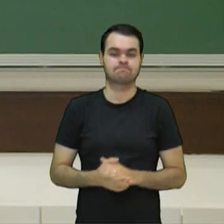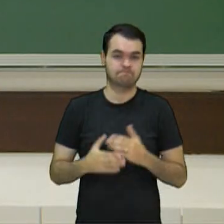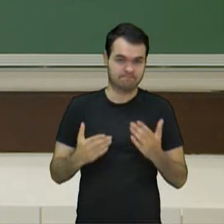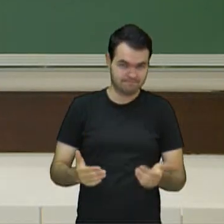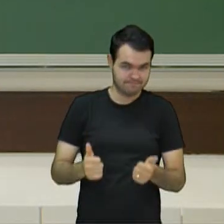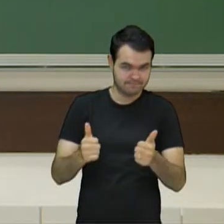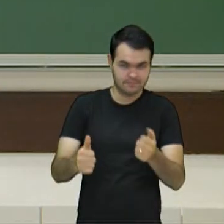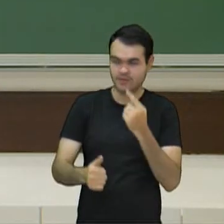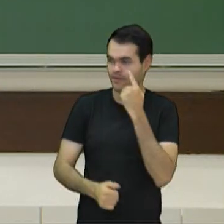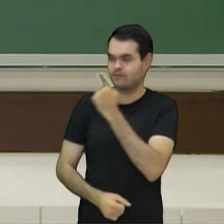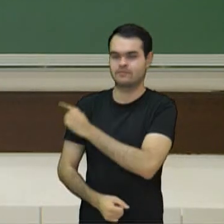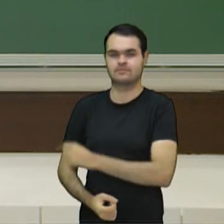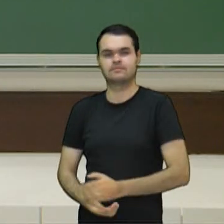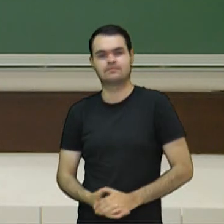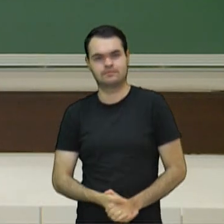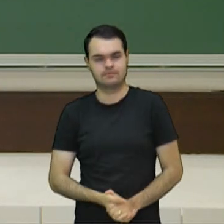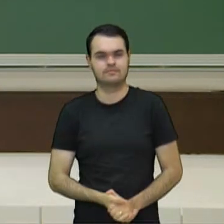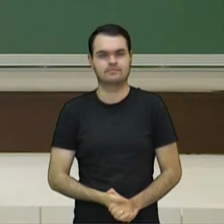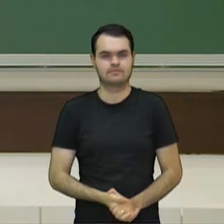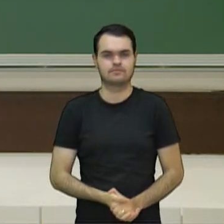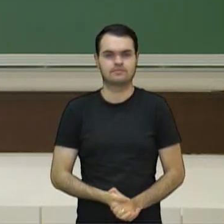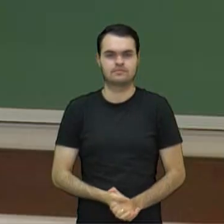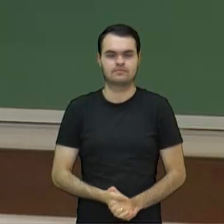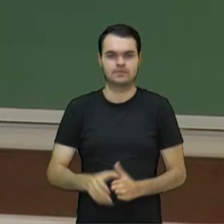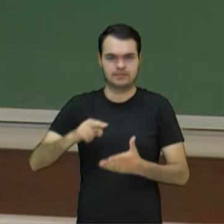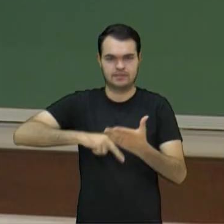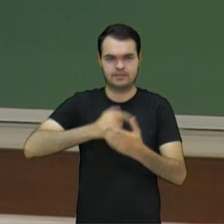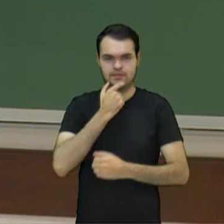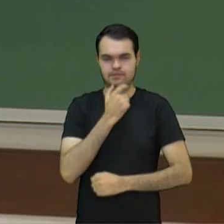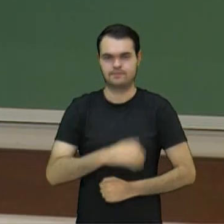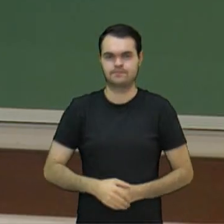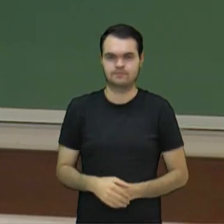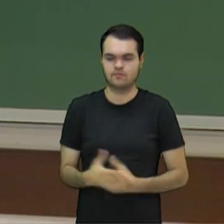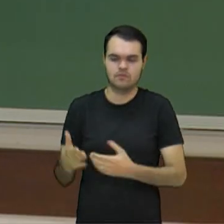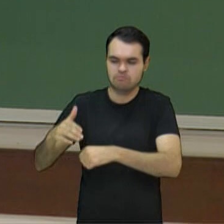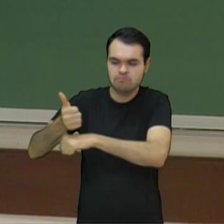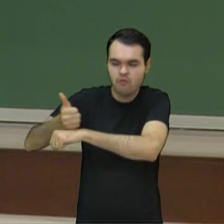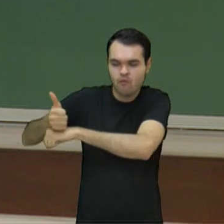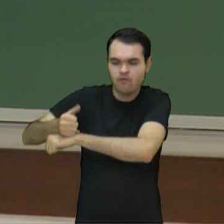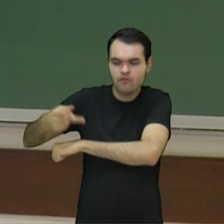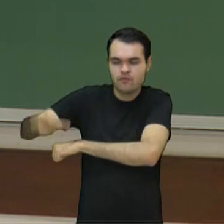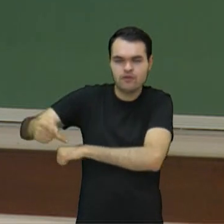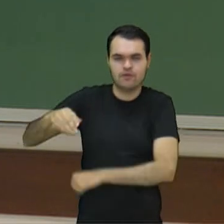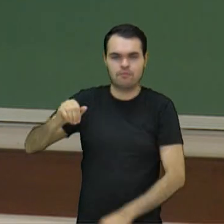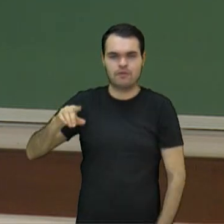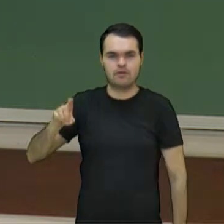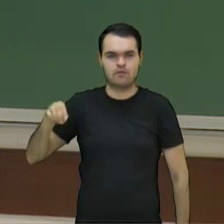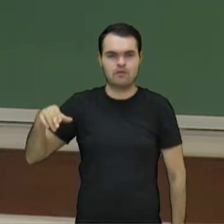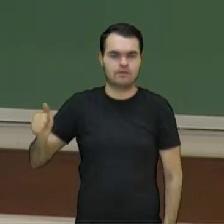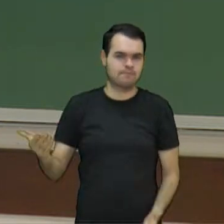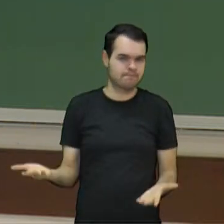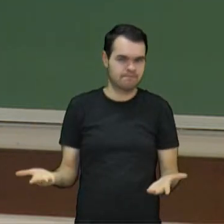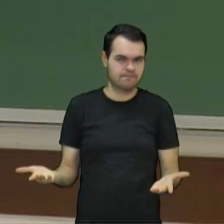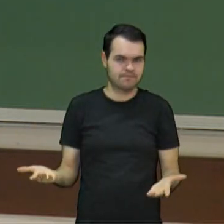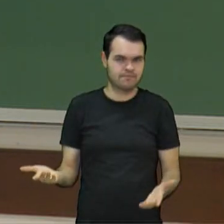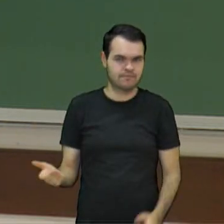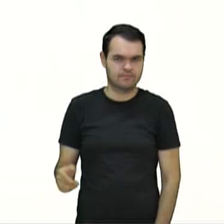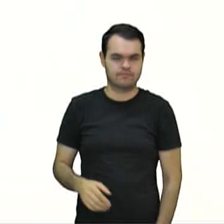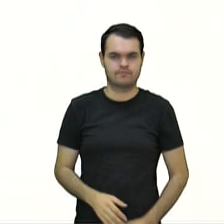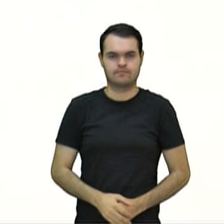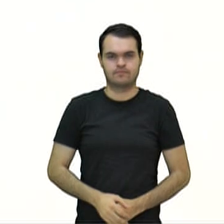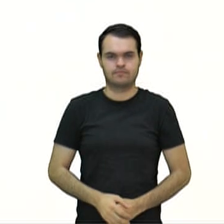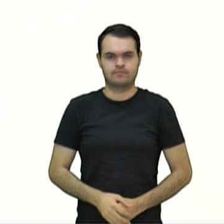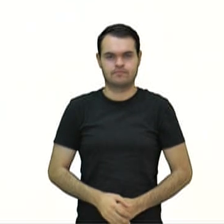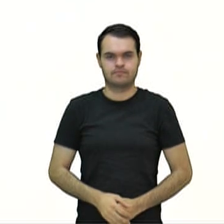Então, pessoal, olha aqui, né? What's Madonna's occupation? Qual é a ocupação da Madonna? She's a singer